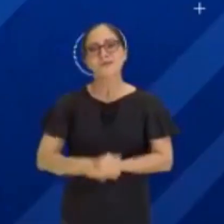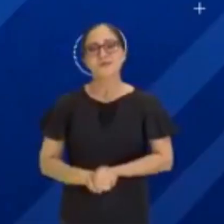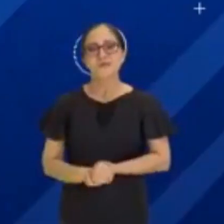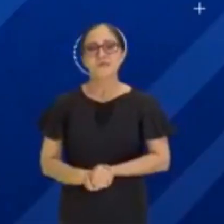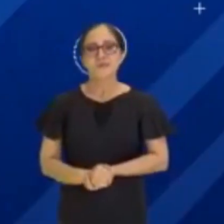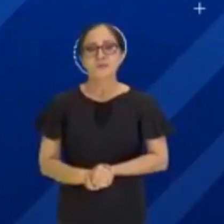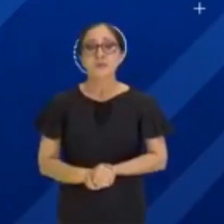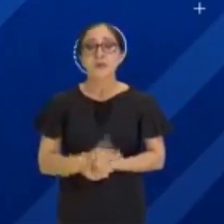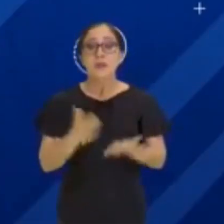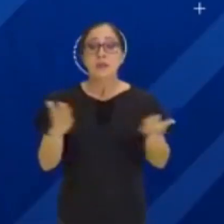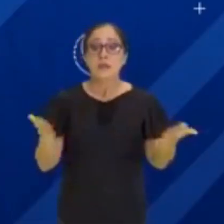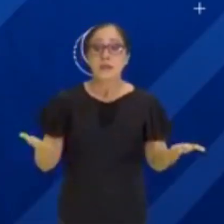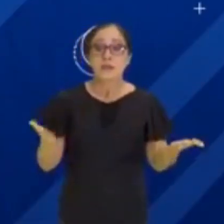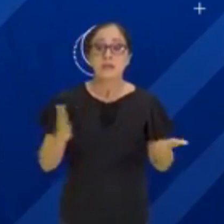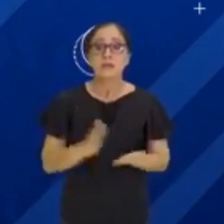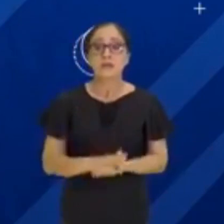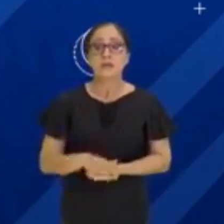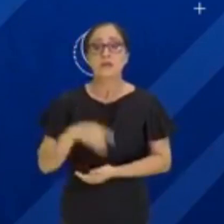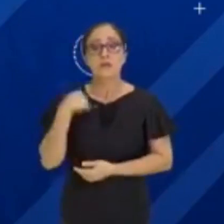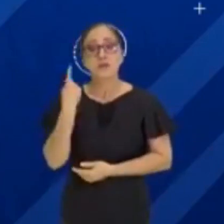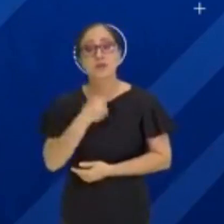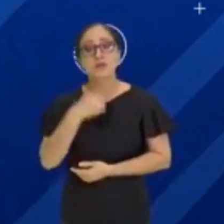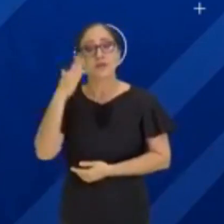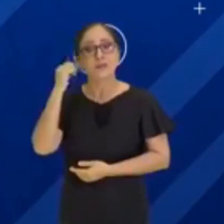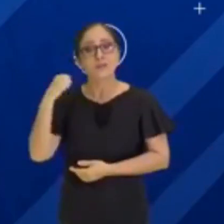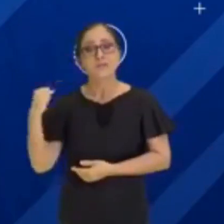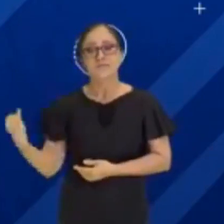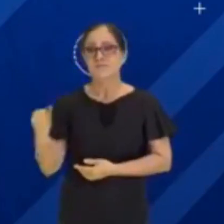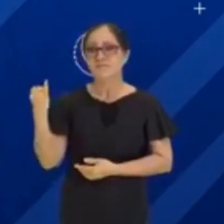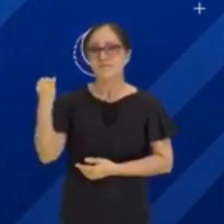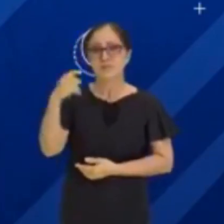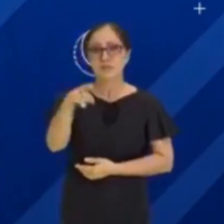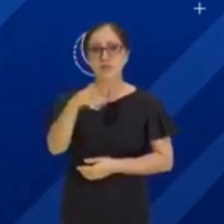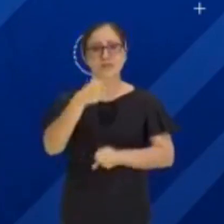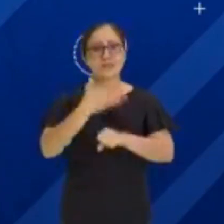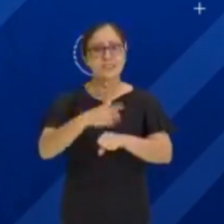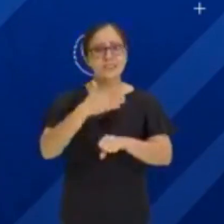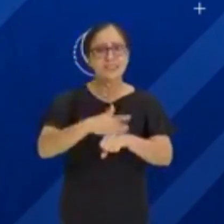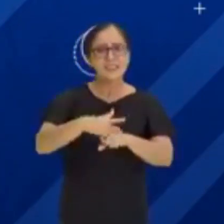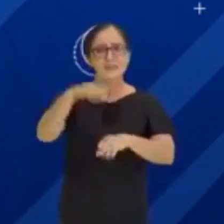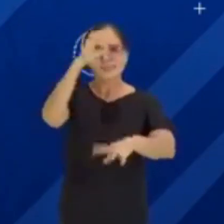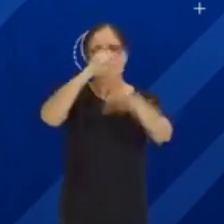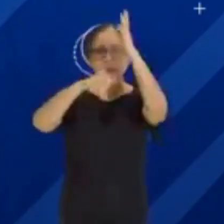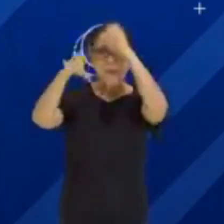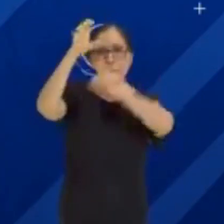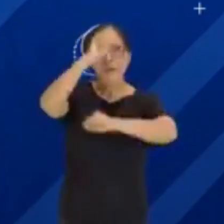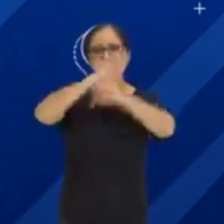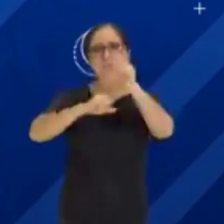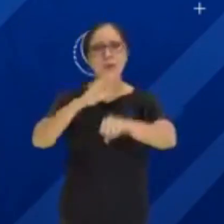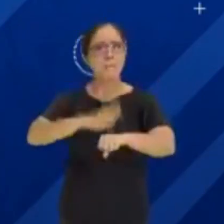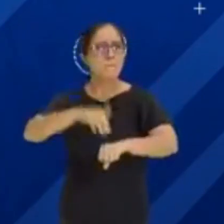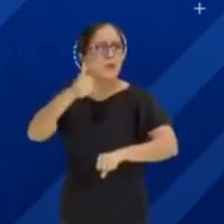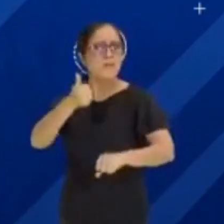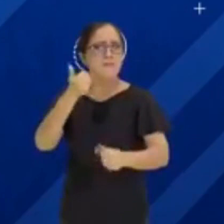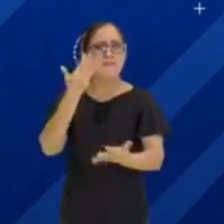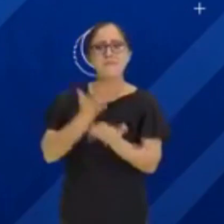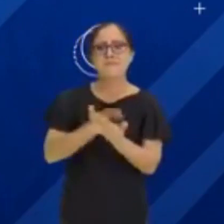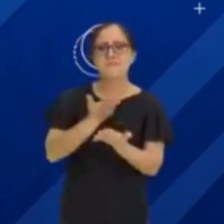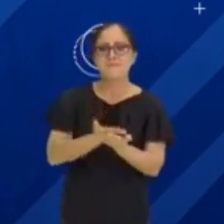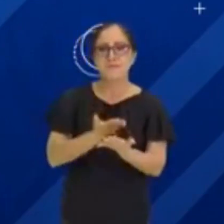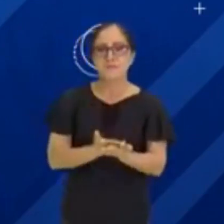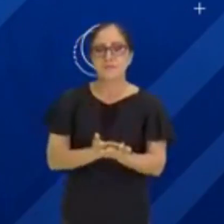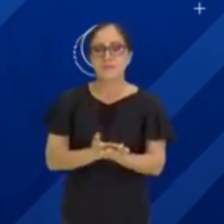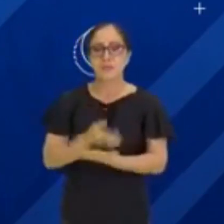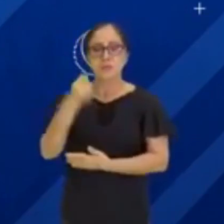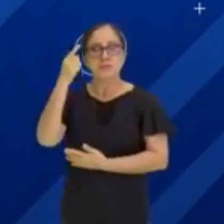Então, graciosos, nós sabemos da importância de exercitar para fixarmos melhor os conteúdos das aulas.